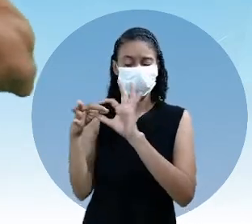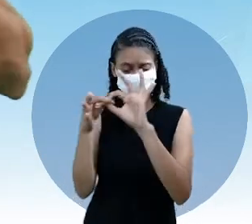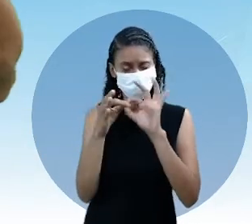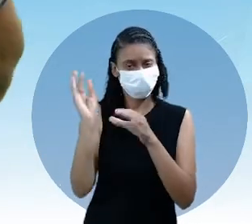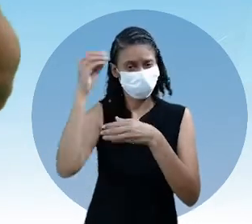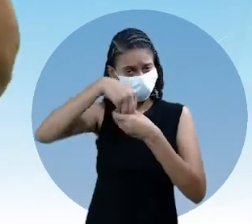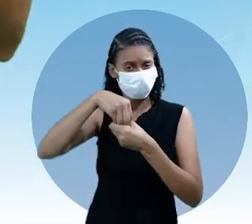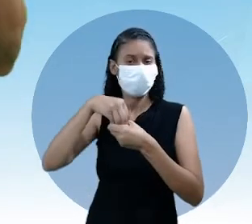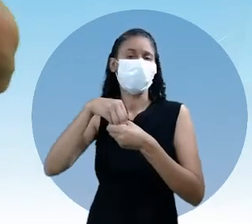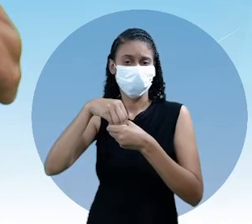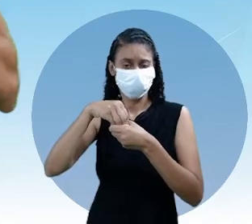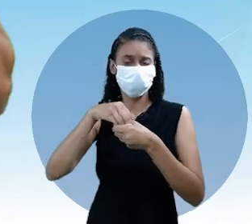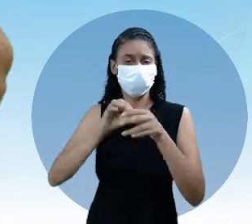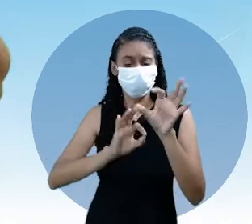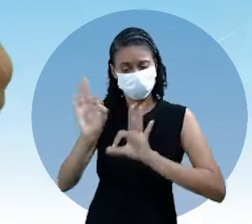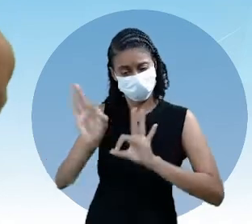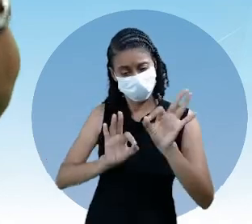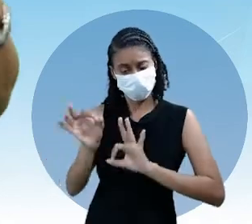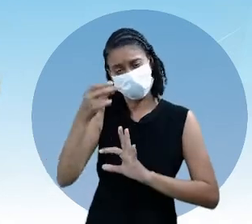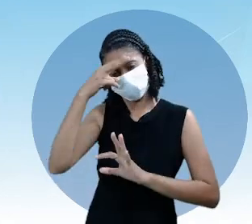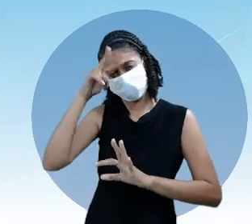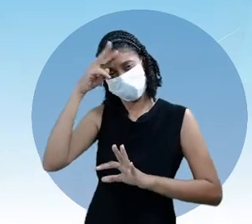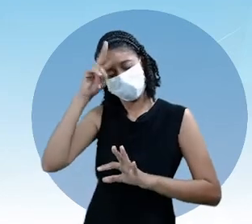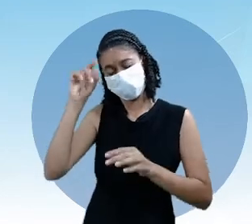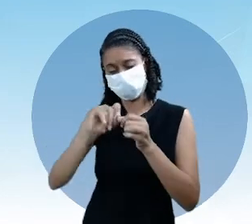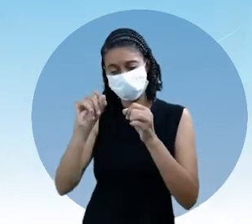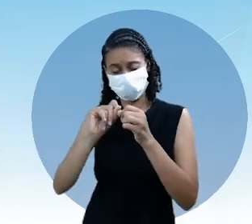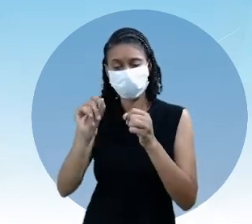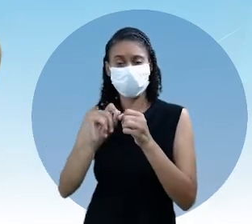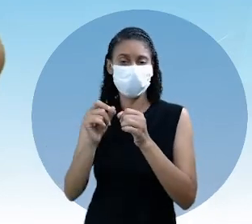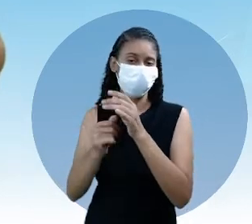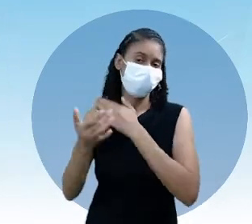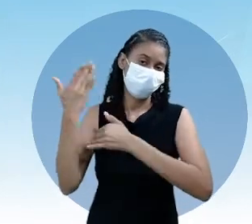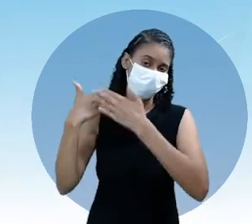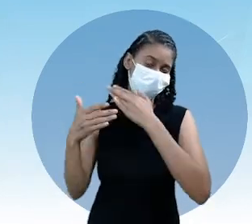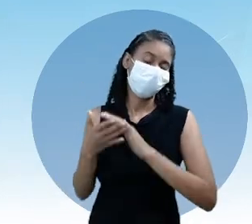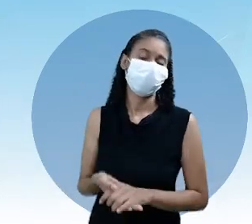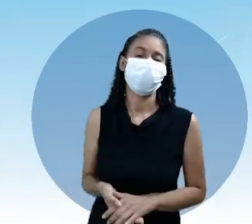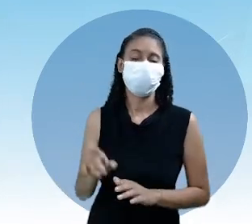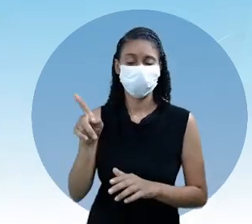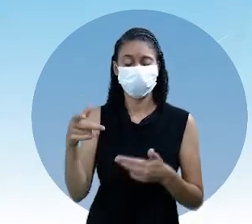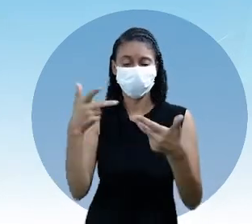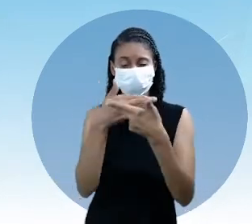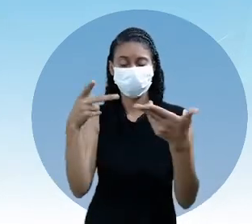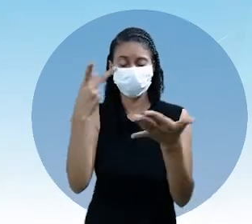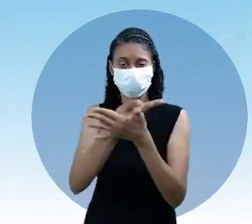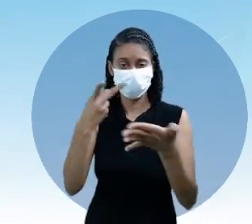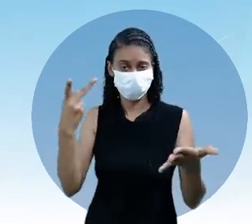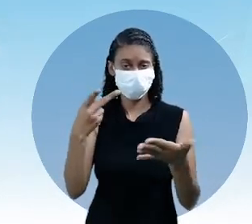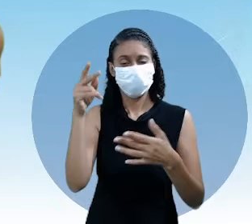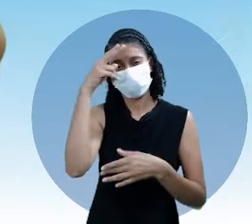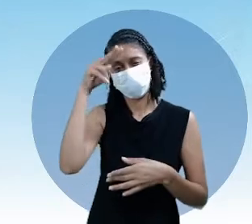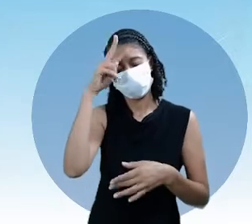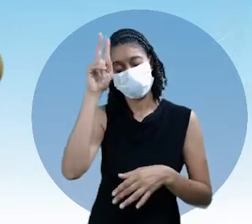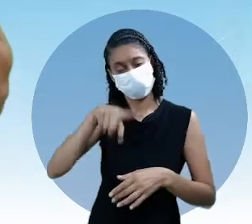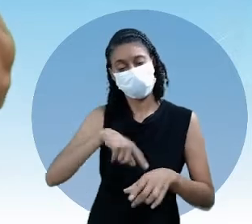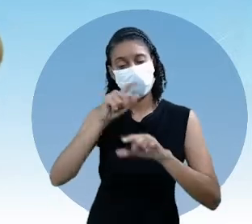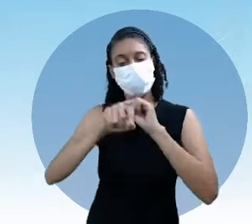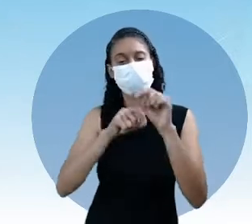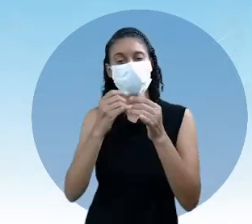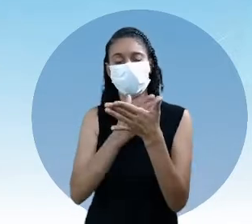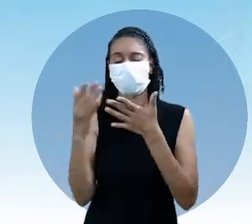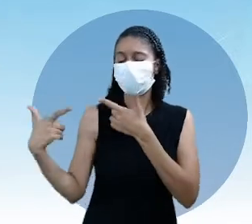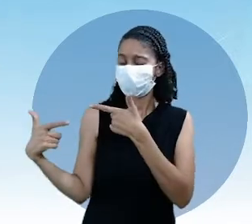unidade dentro das tramas históricas que vão se constituir. E essas tramas históricas elas foram a partir